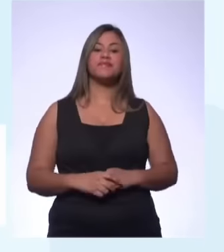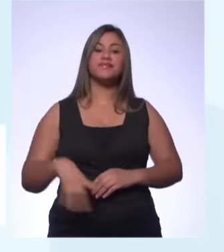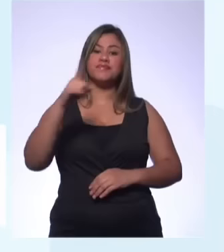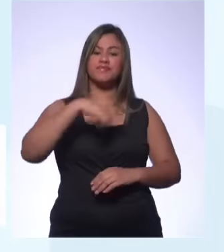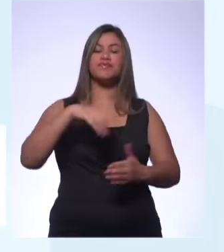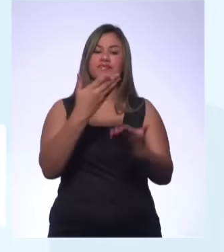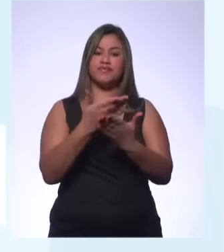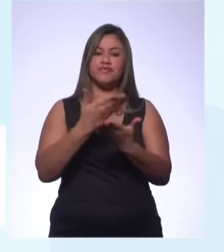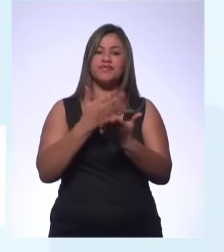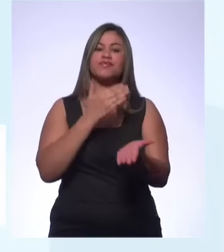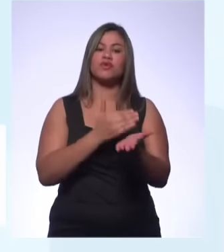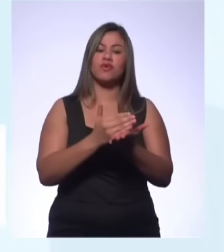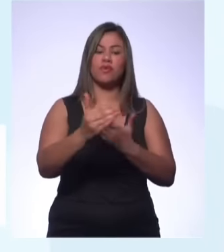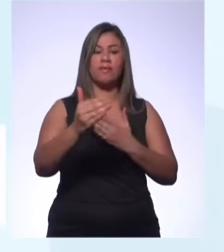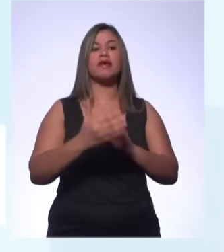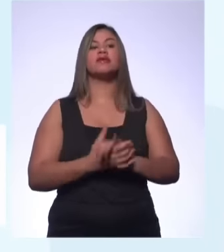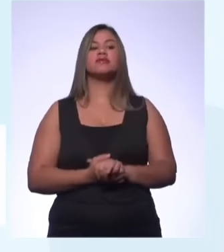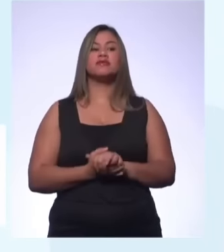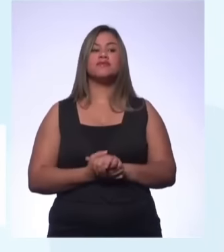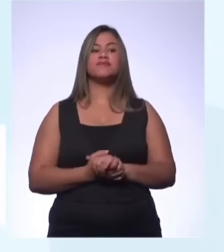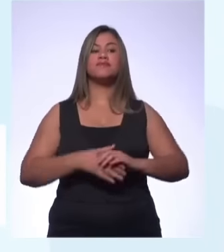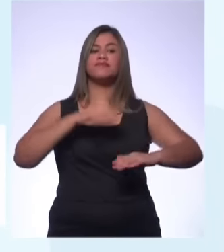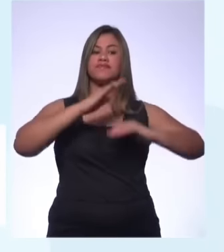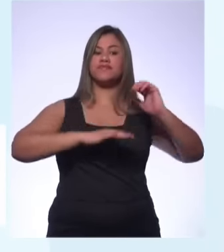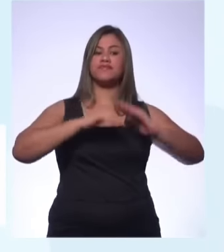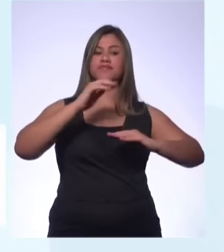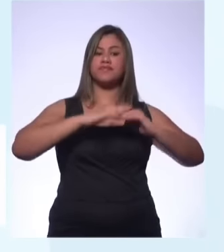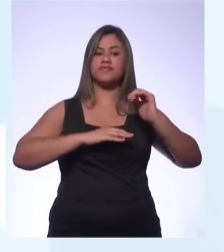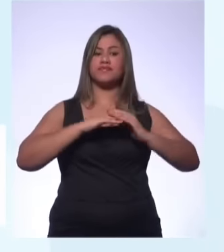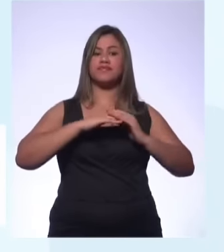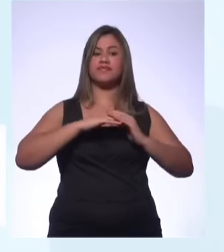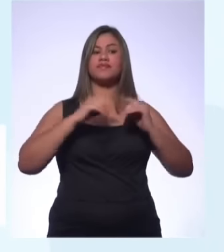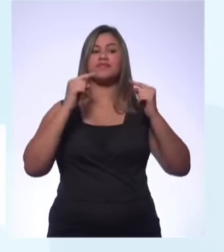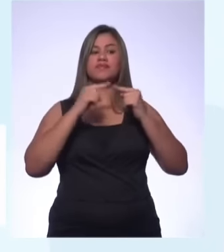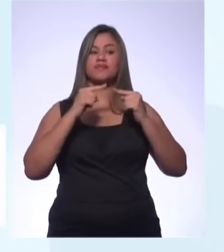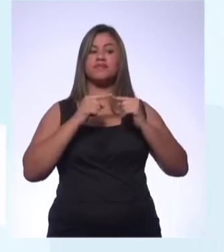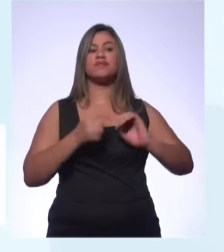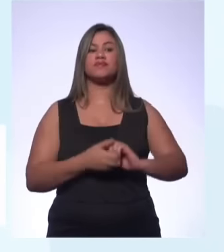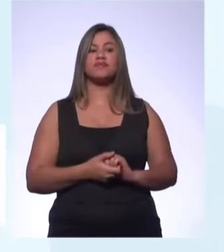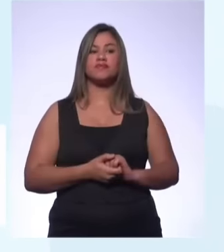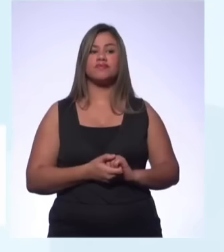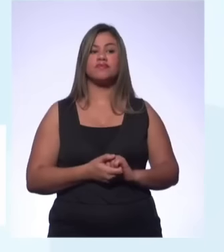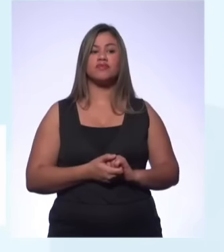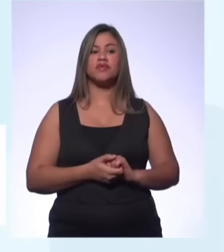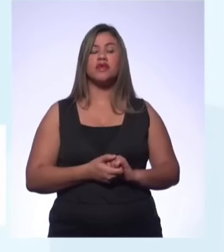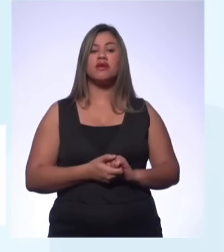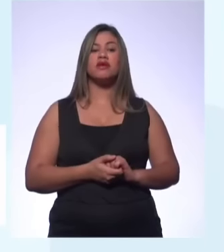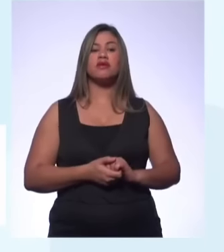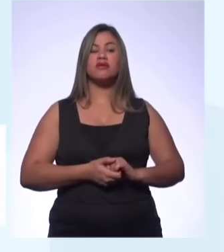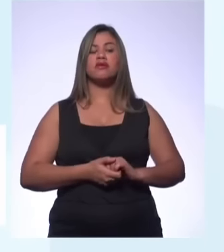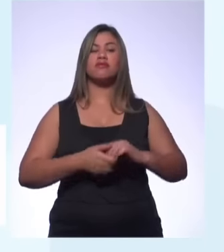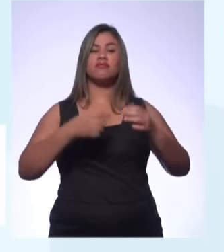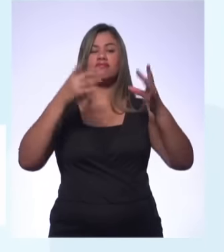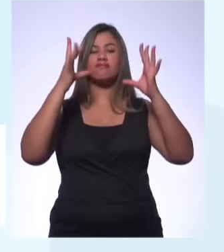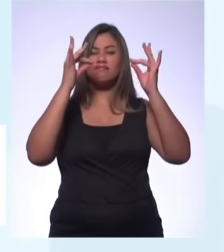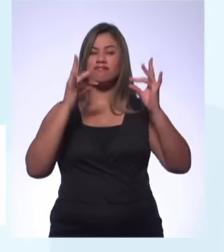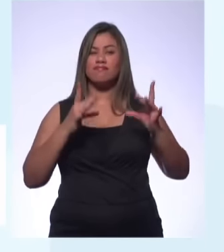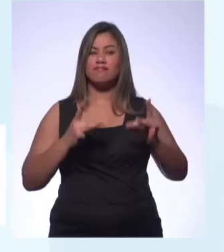a estudar isso na aula passada. A habilidade que iremos trabalhar vai ser descrever as dinâmicas